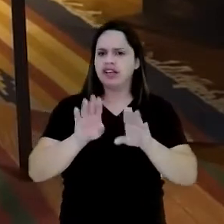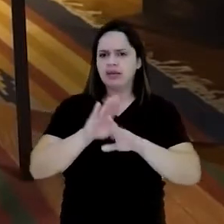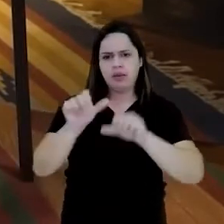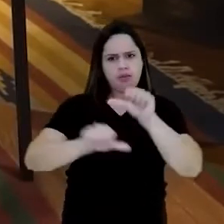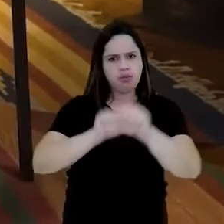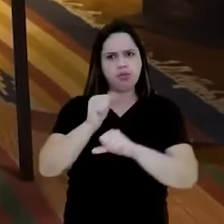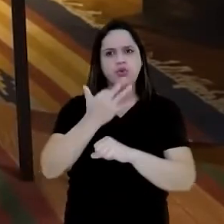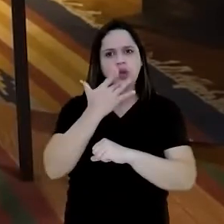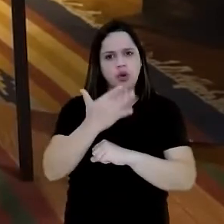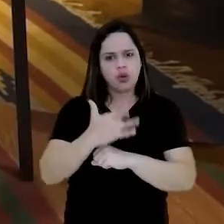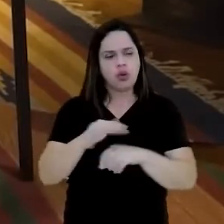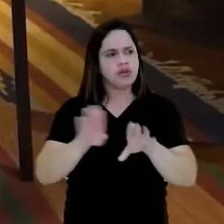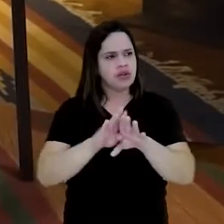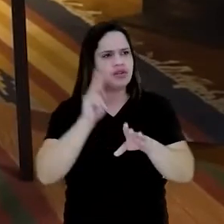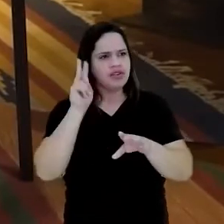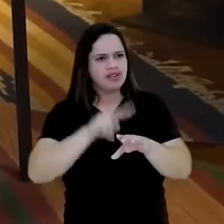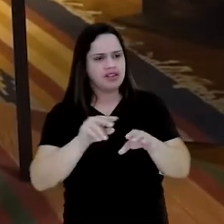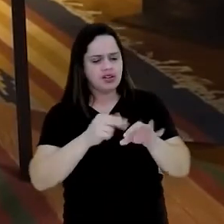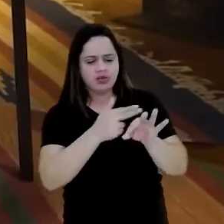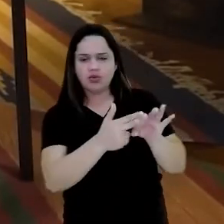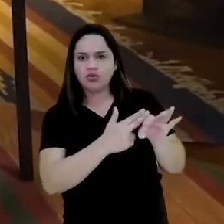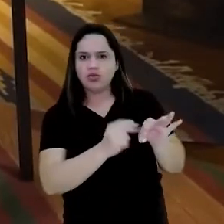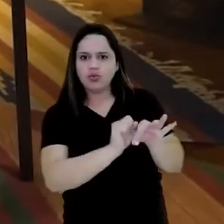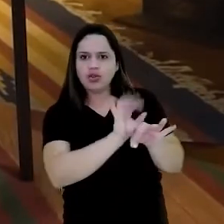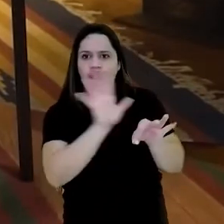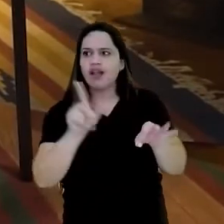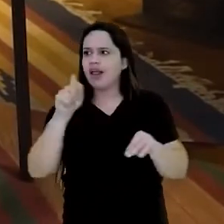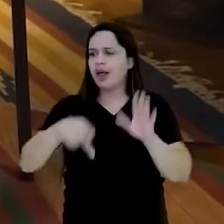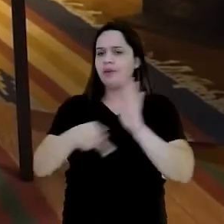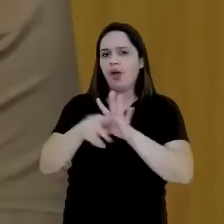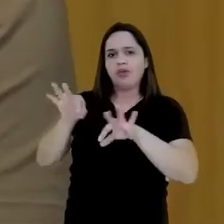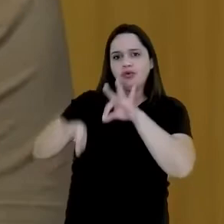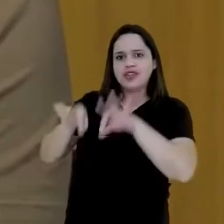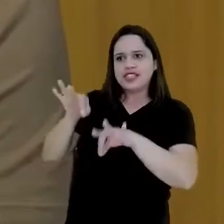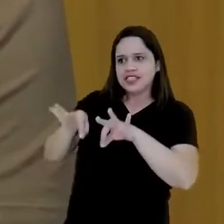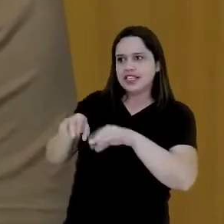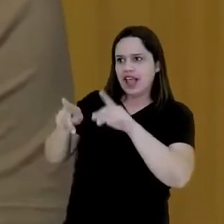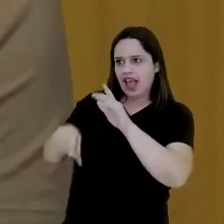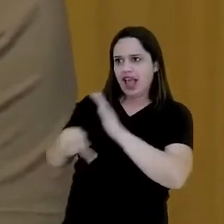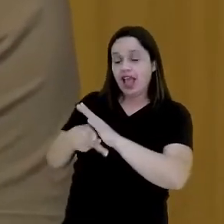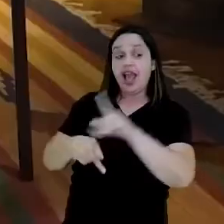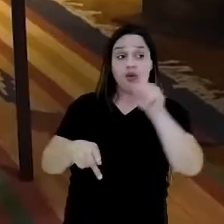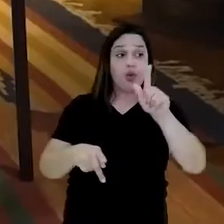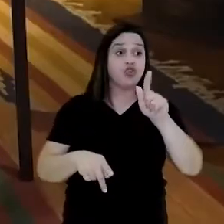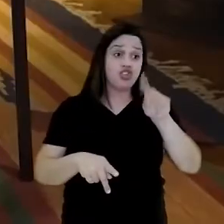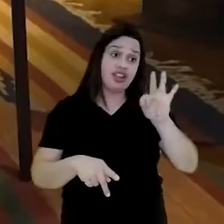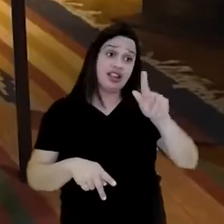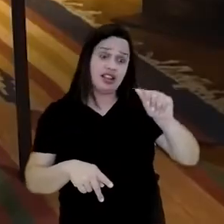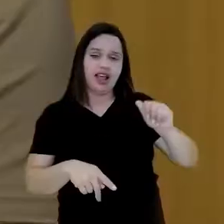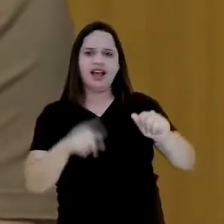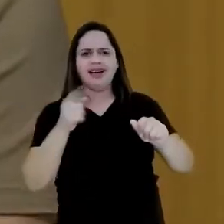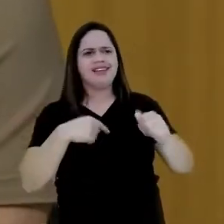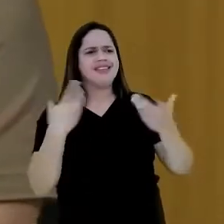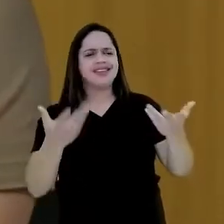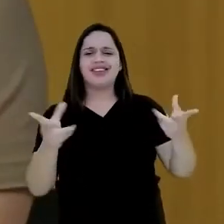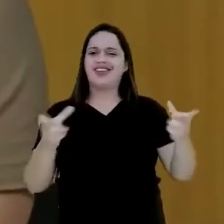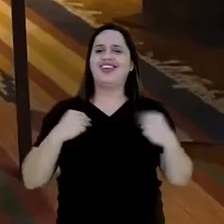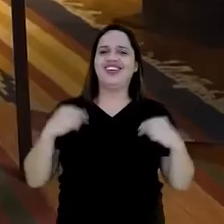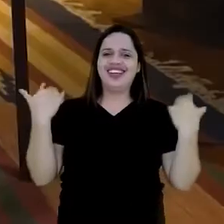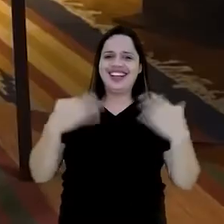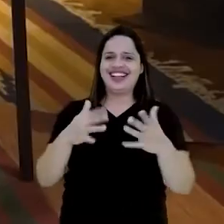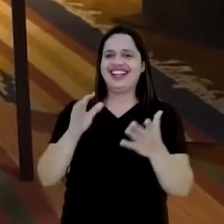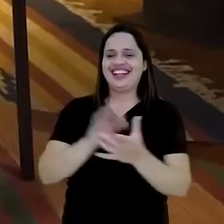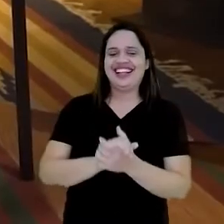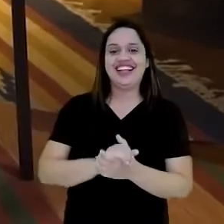com laser eu faço uma ácido clareia fica bem legal cara do o clipe